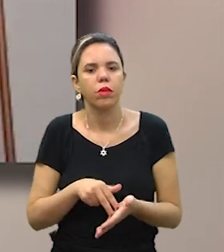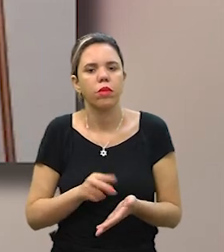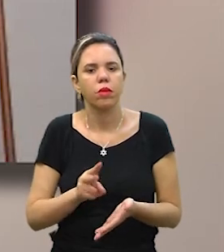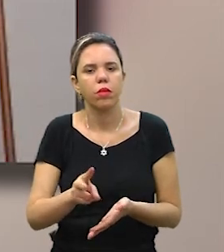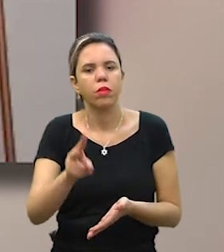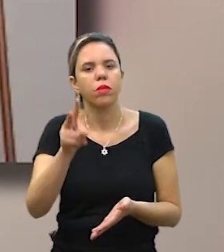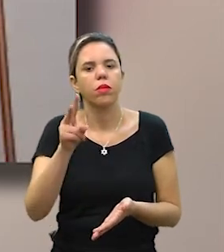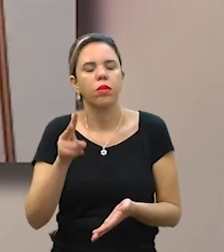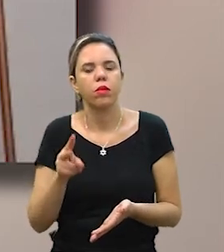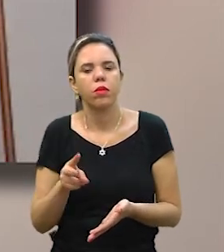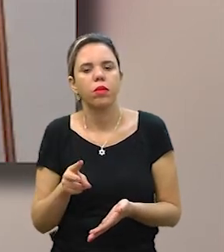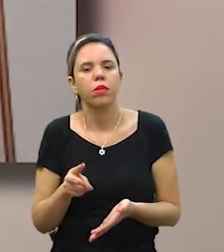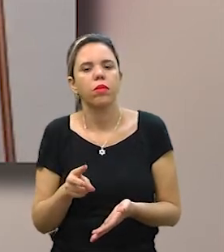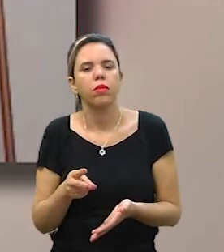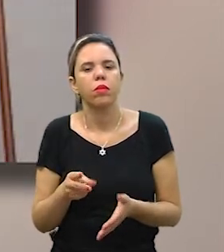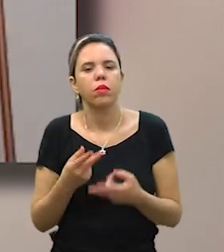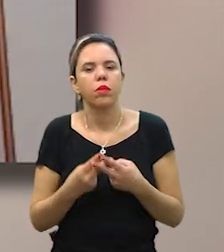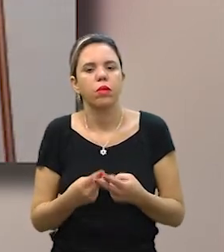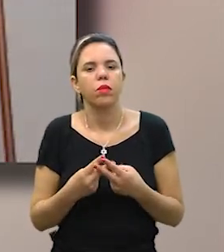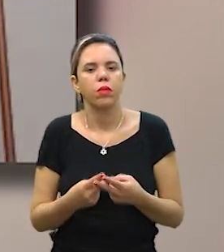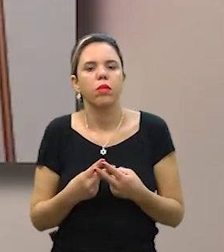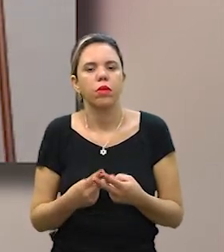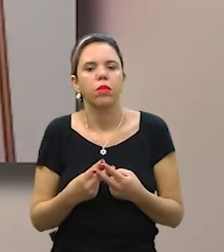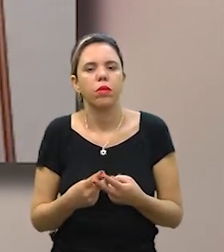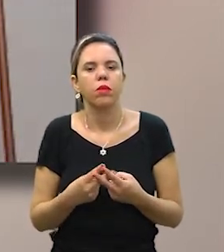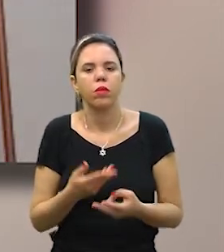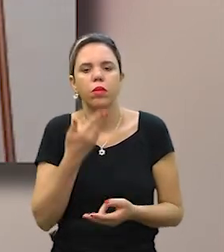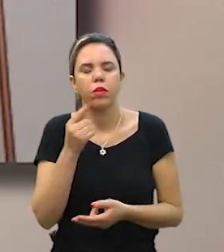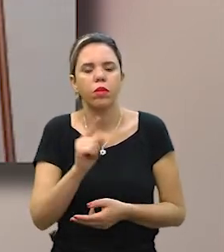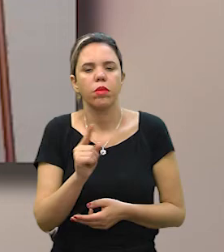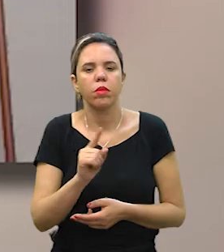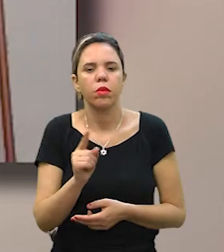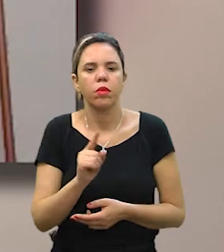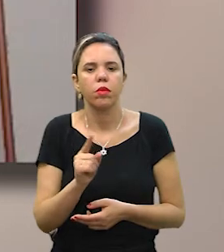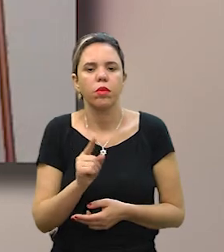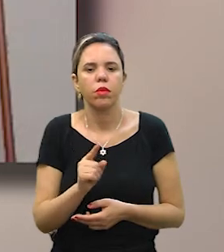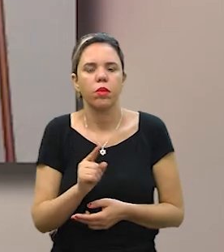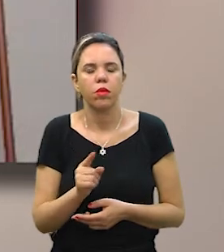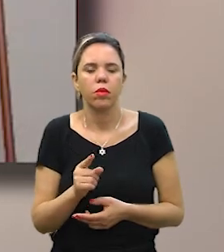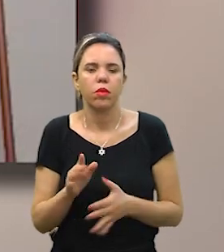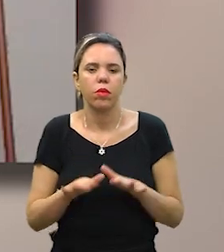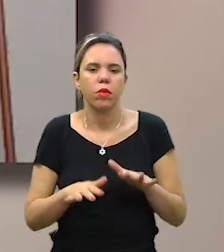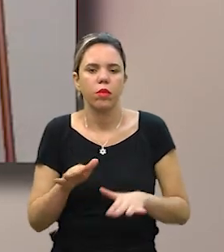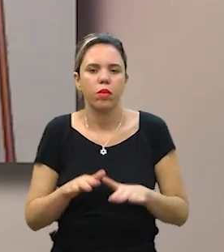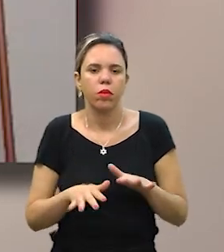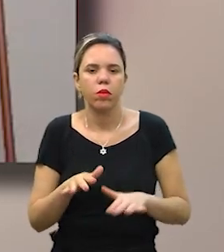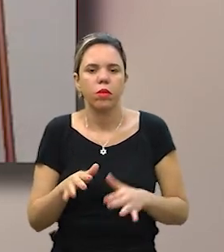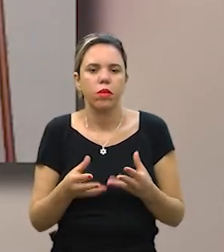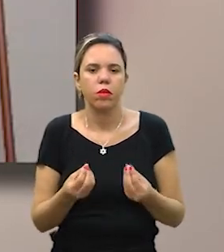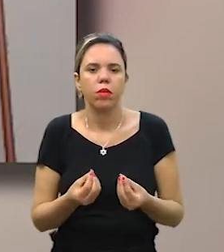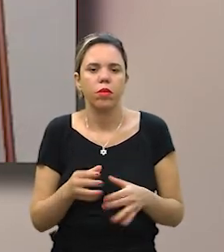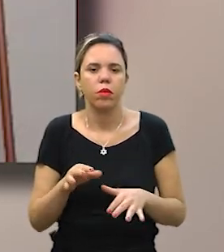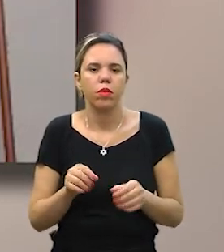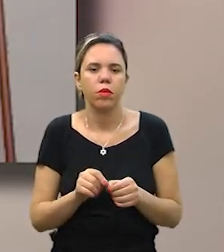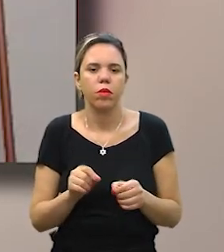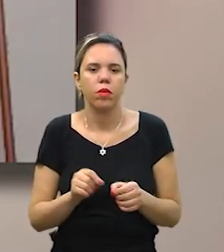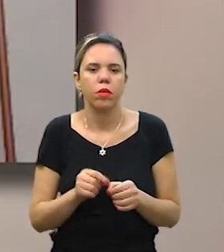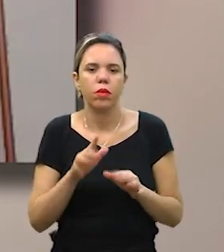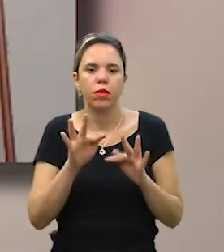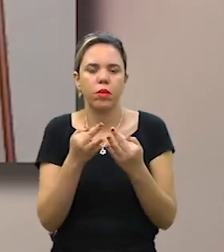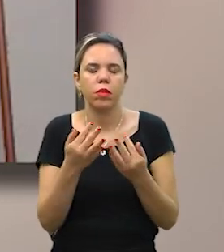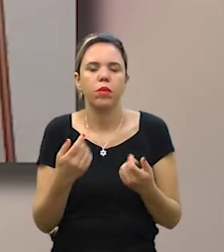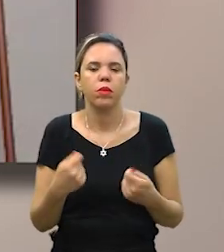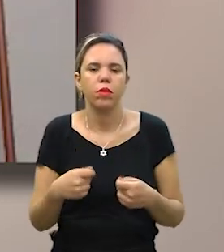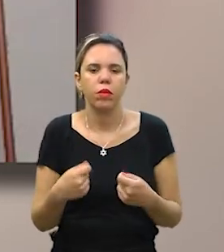muito persistentes, pacientes. Não é fácil, né? Às vezes, muitas das vezes,